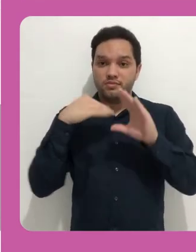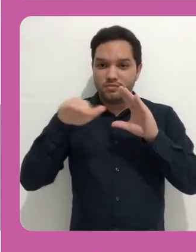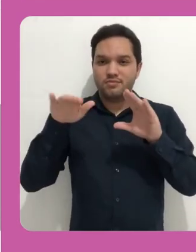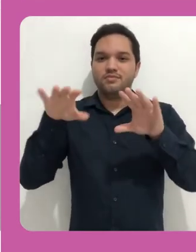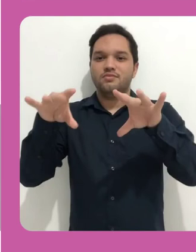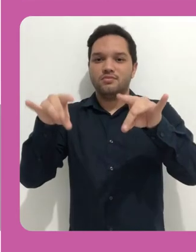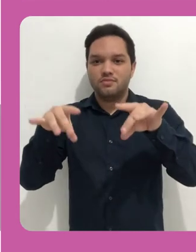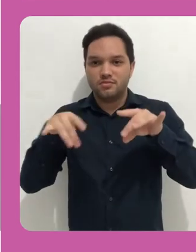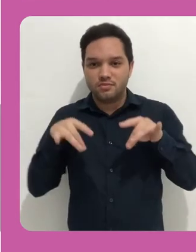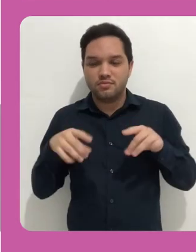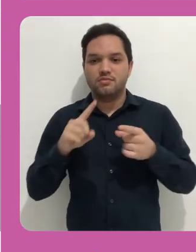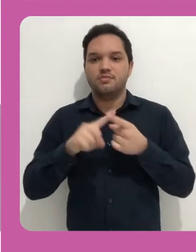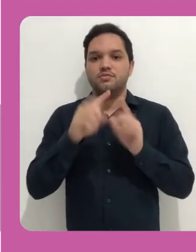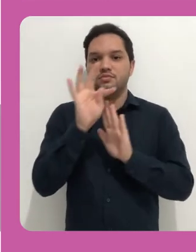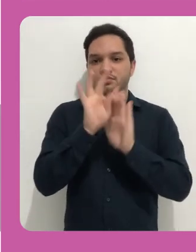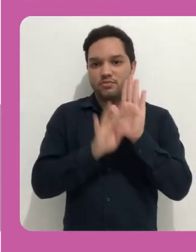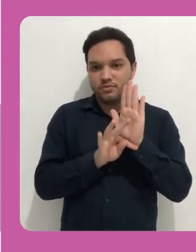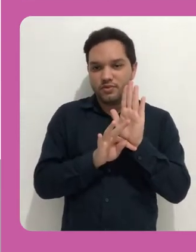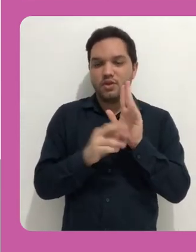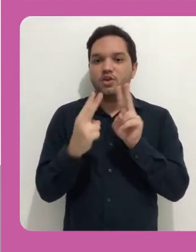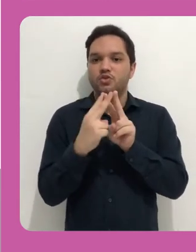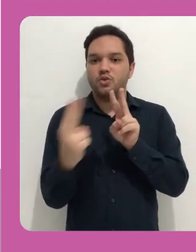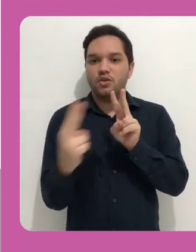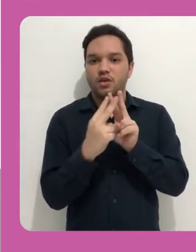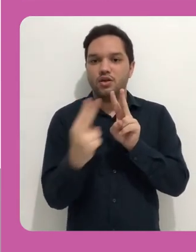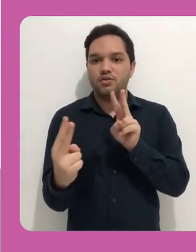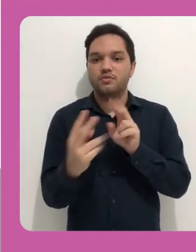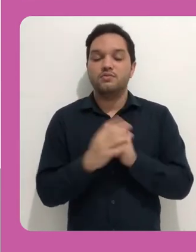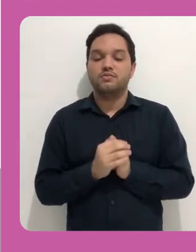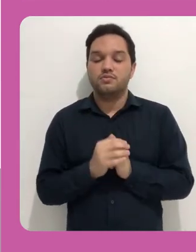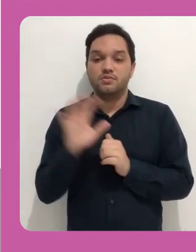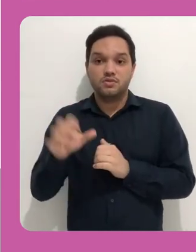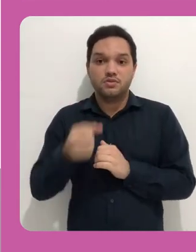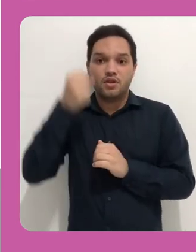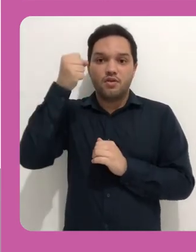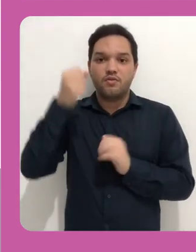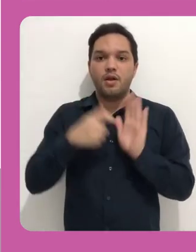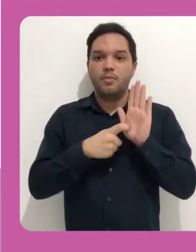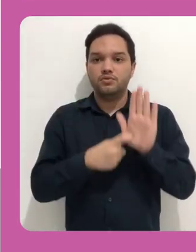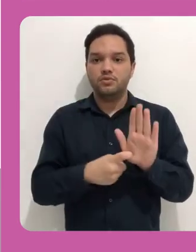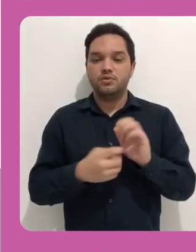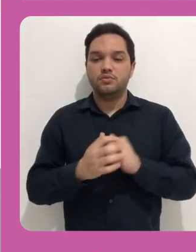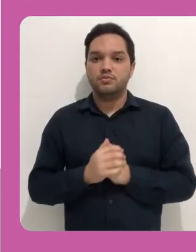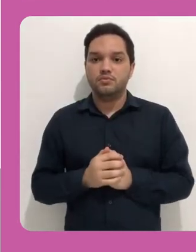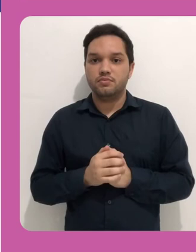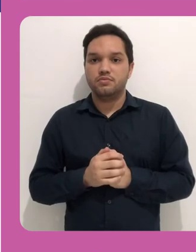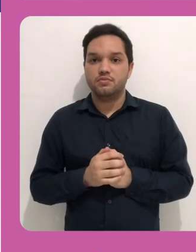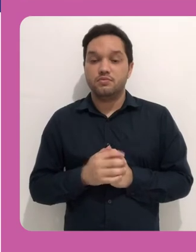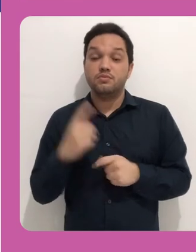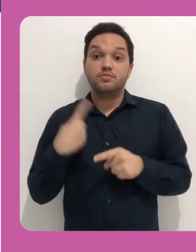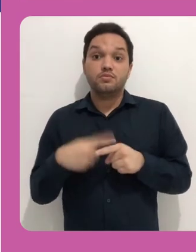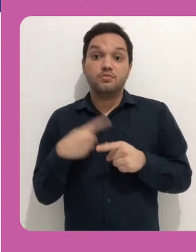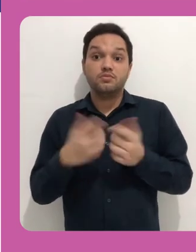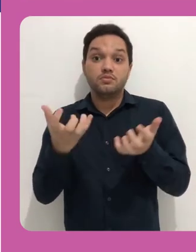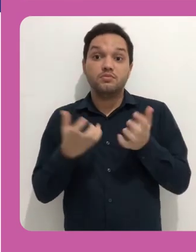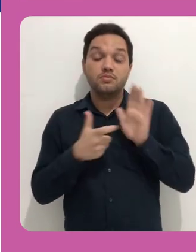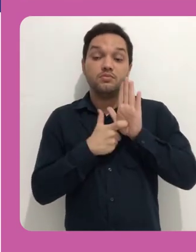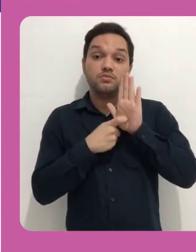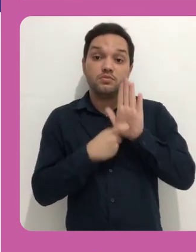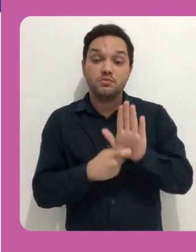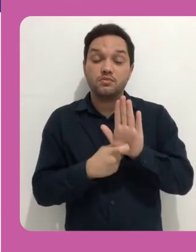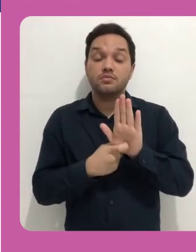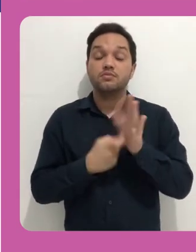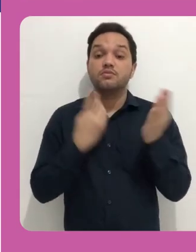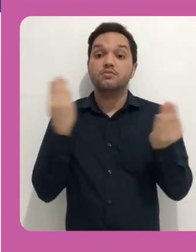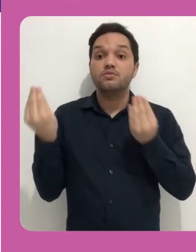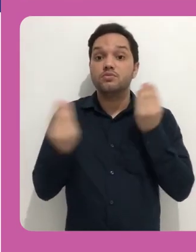envio de arquivos e o texto online. Vou deixar o texto, salvar e mostrar. Por quê? Porque eu quero mostrar para